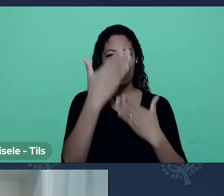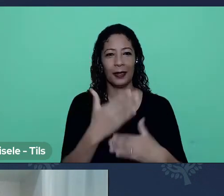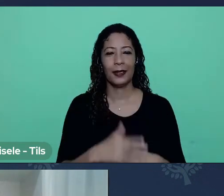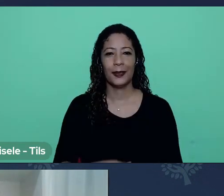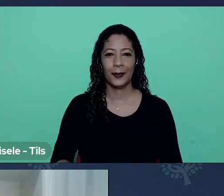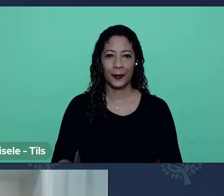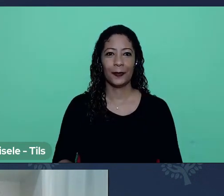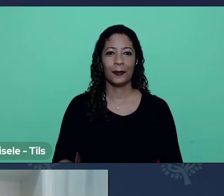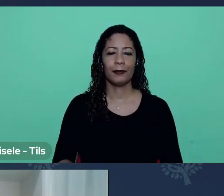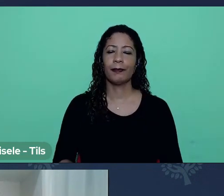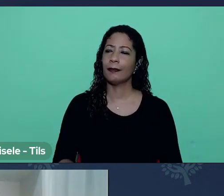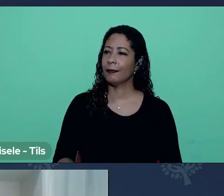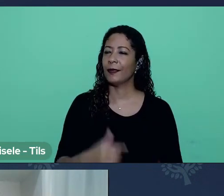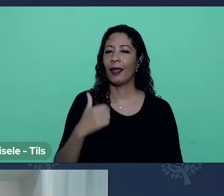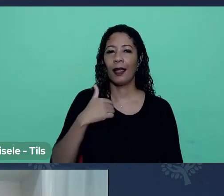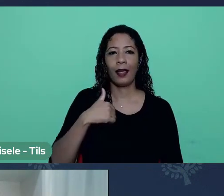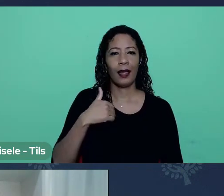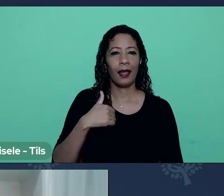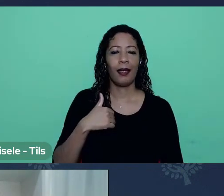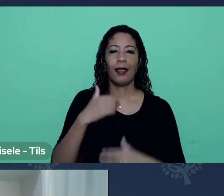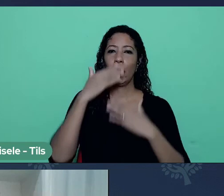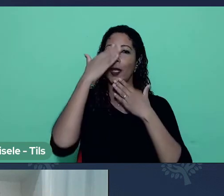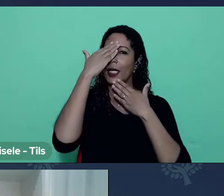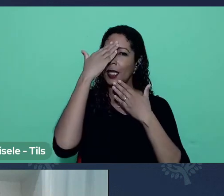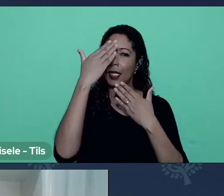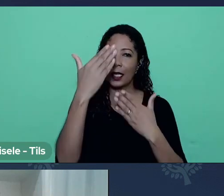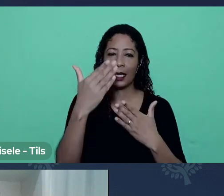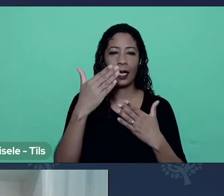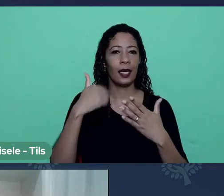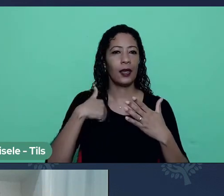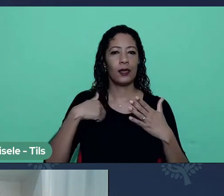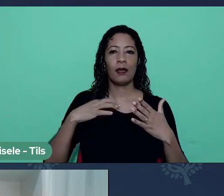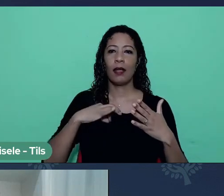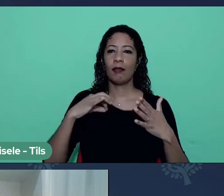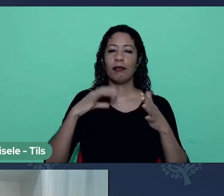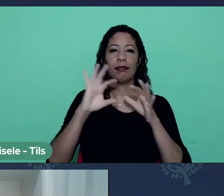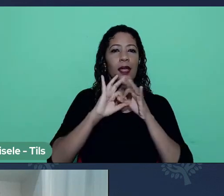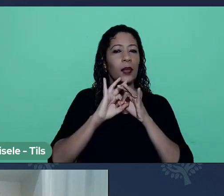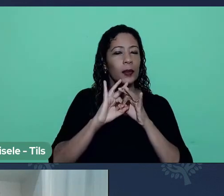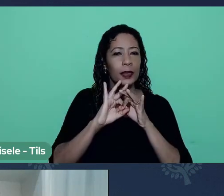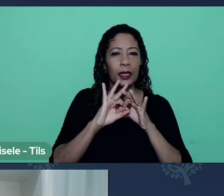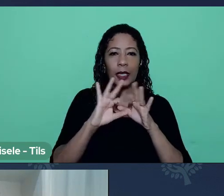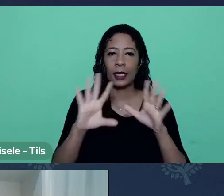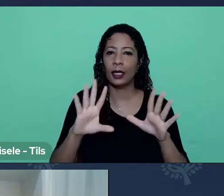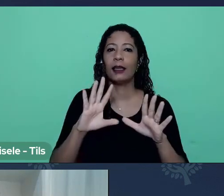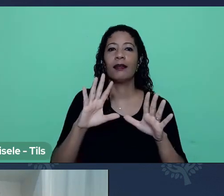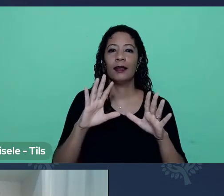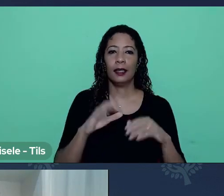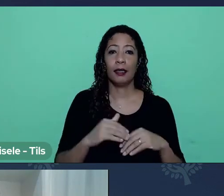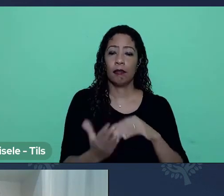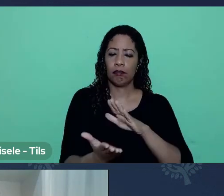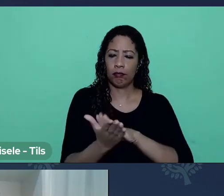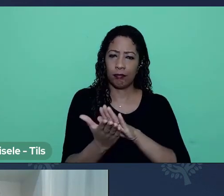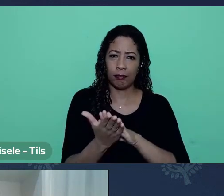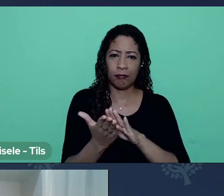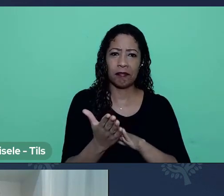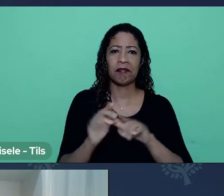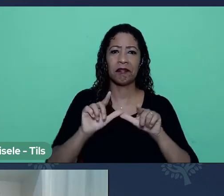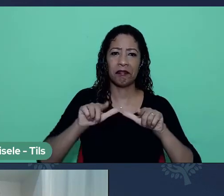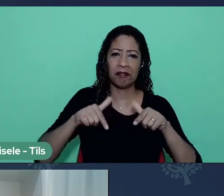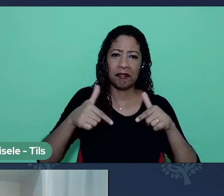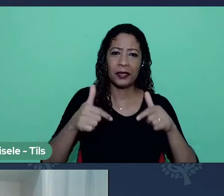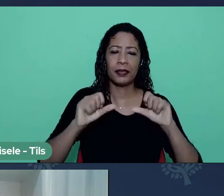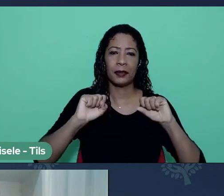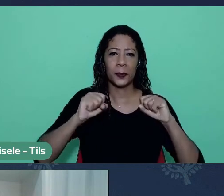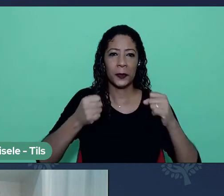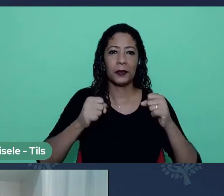Doutora Carla, eu que agradeço, sempre à disposição. Obrigado por essa oportunidade ímpar. Parabéns pela iniciativa, parabéns